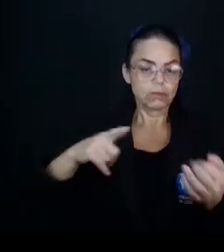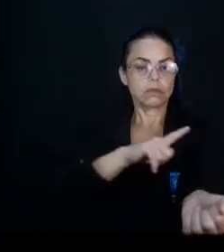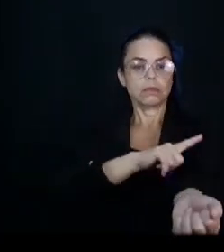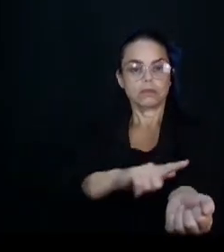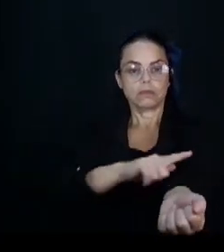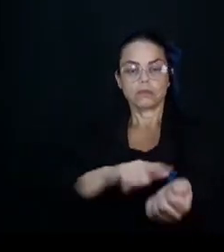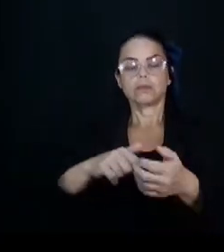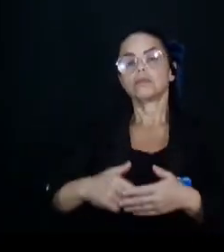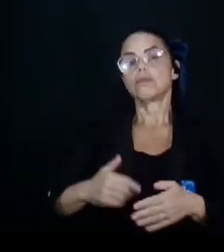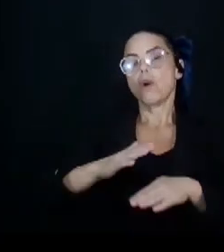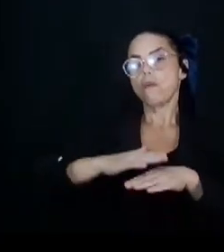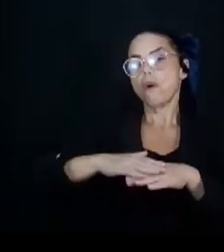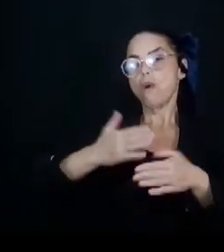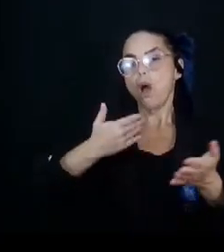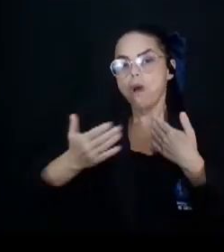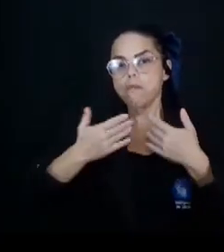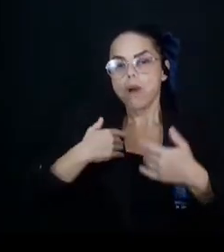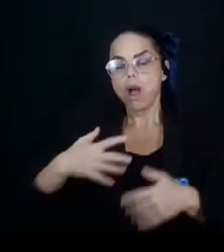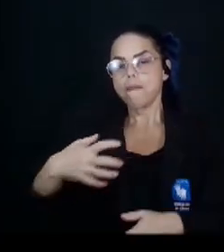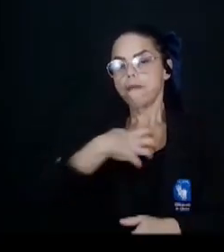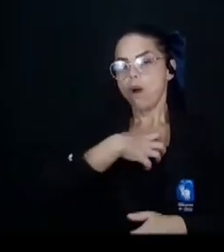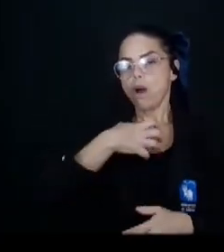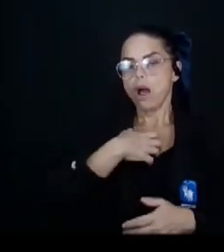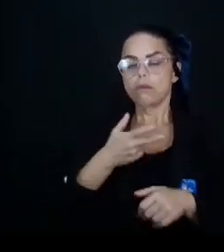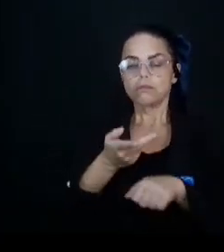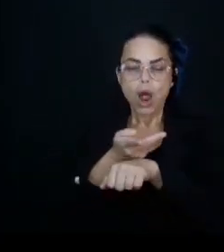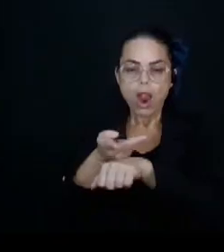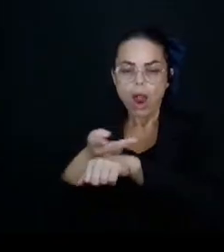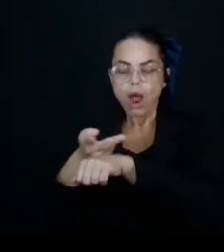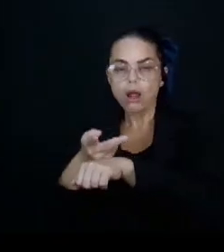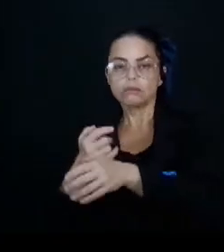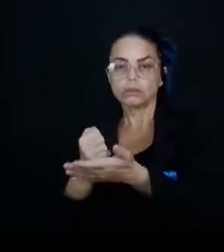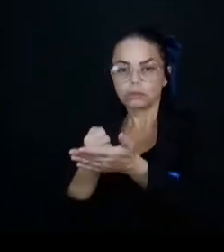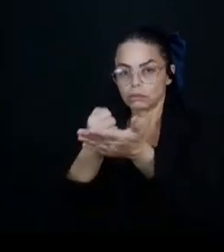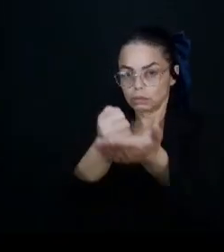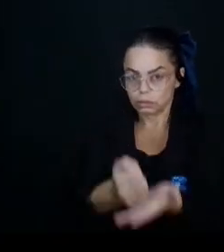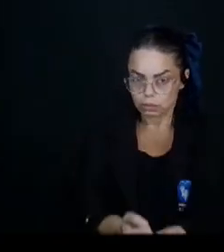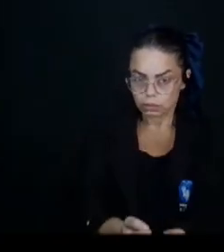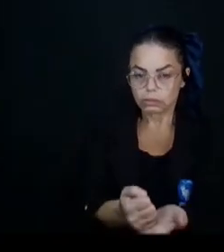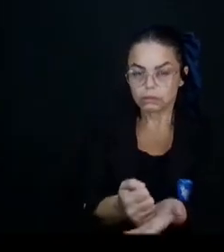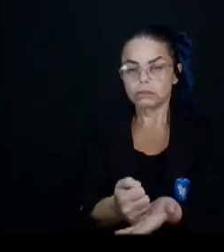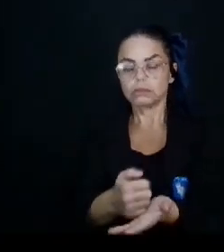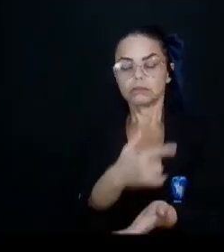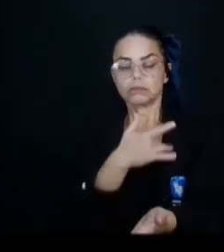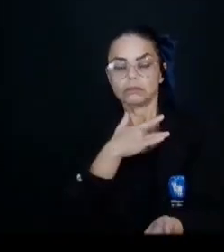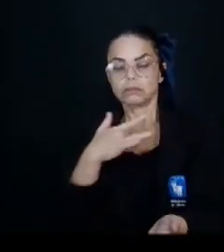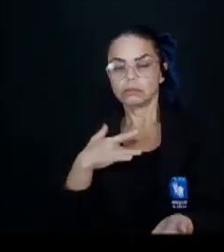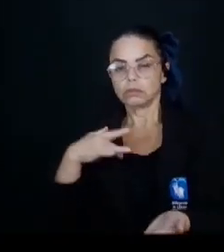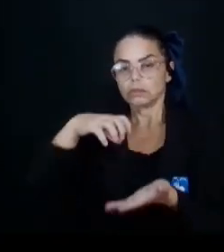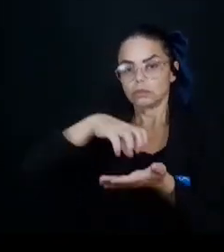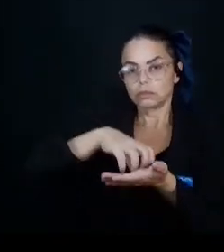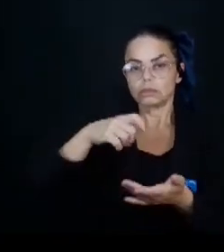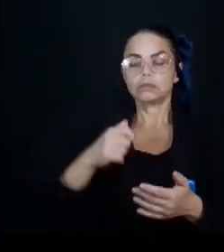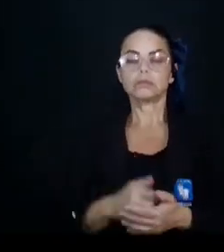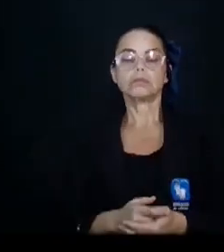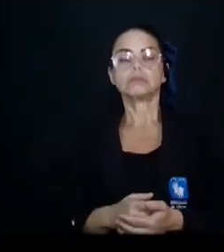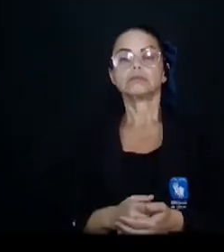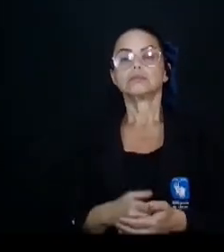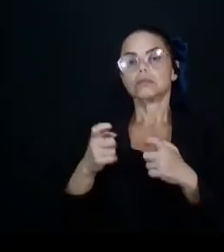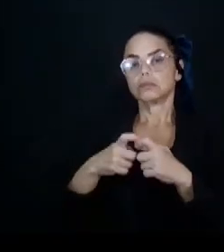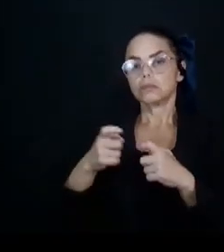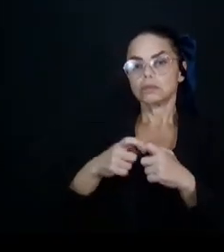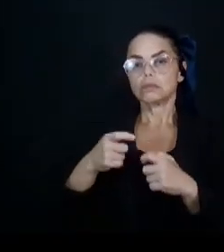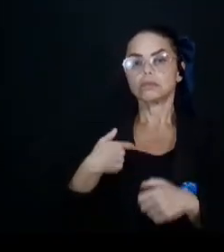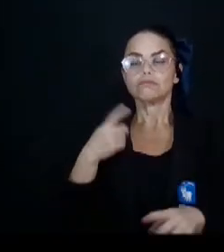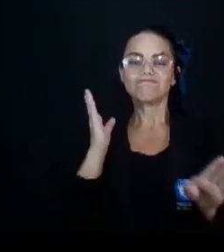sobre sintoma para a gente procurar auxílio, no serviço de saúde, auxílio médico, e assim conseguir identificar o